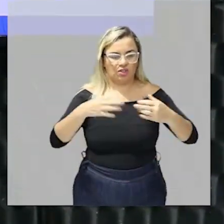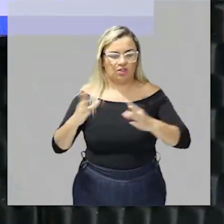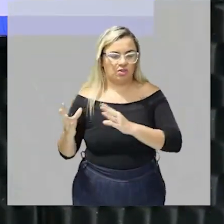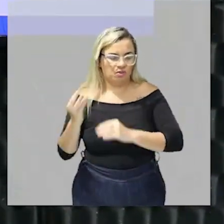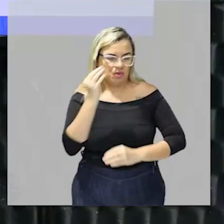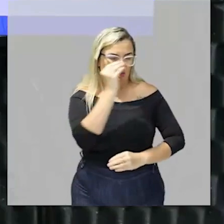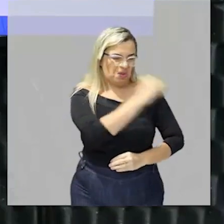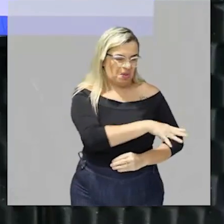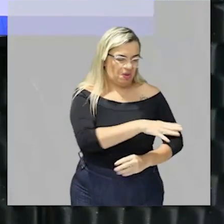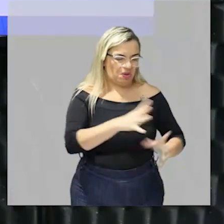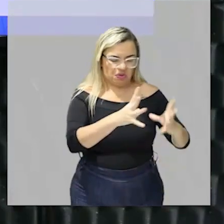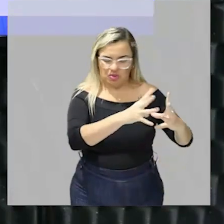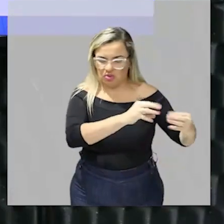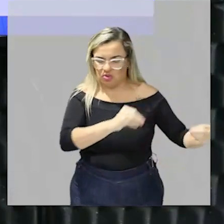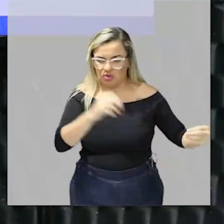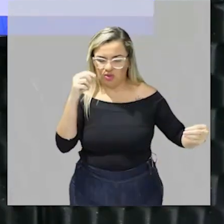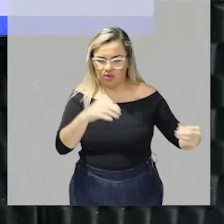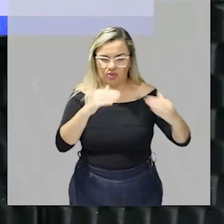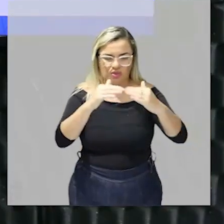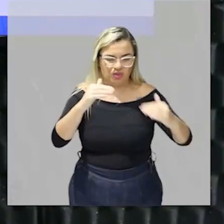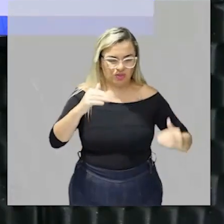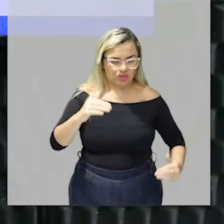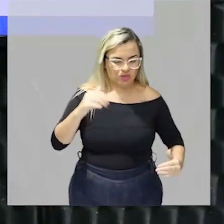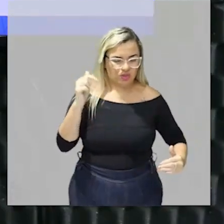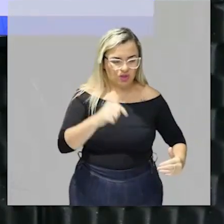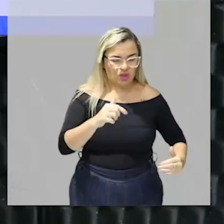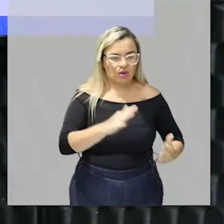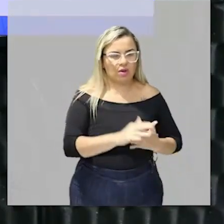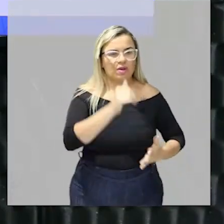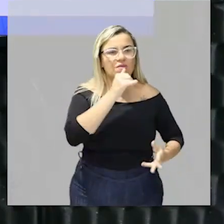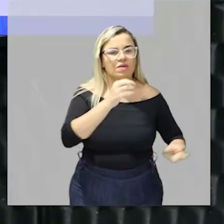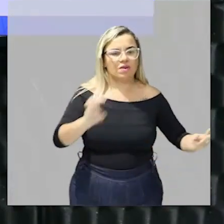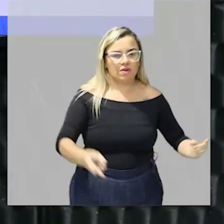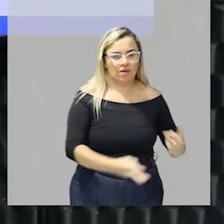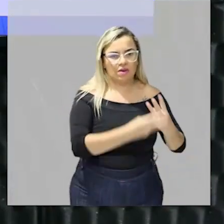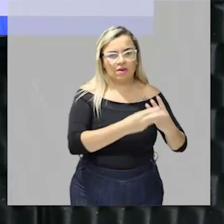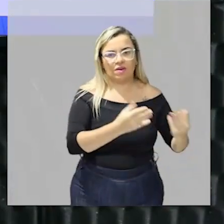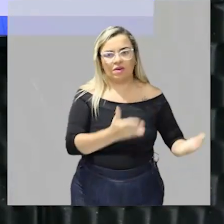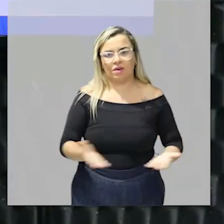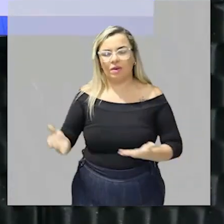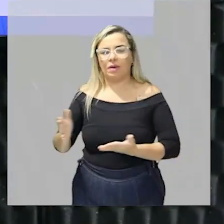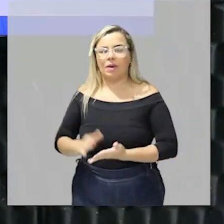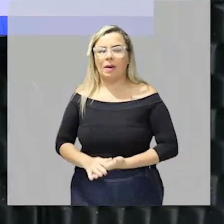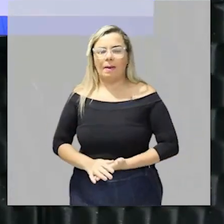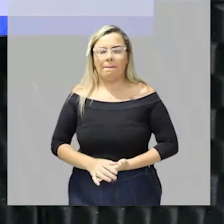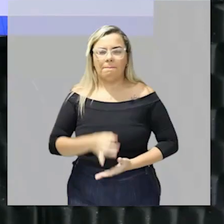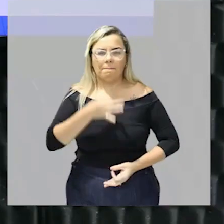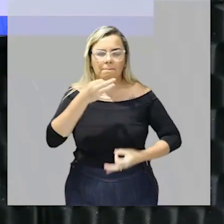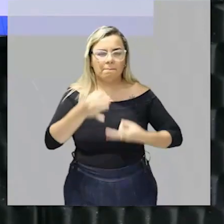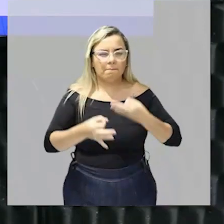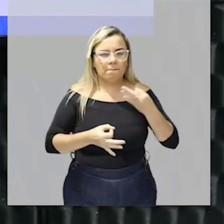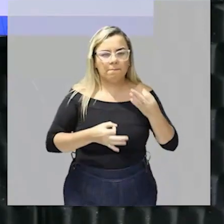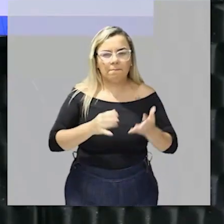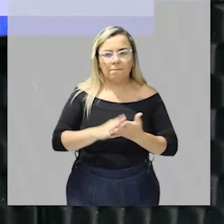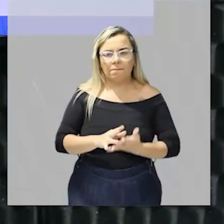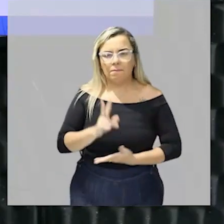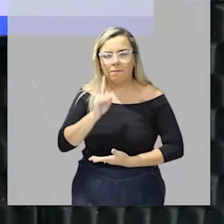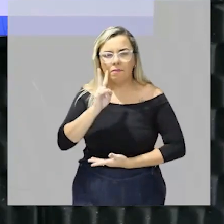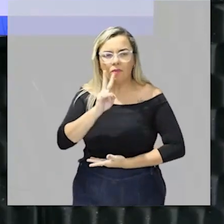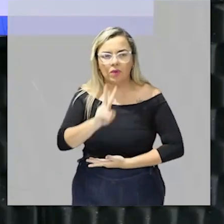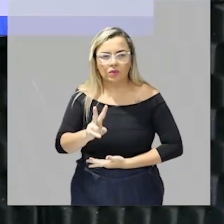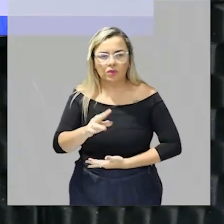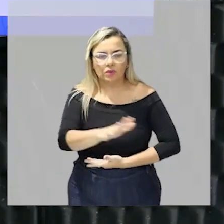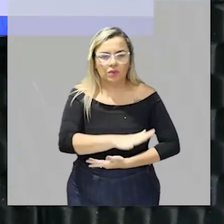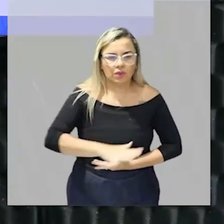tidas como inferiores, como é o caso principalmente de judeus. Vistos de fora, os campos e o que neles